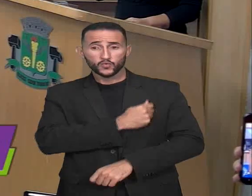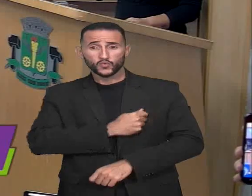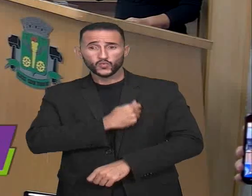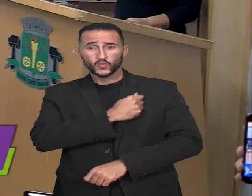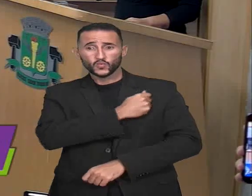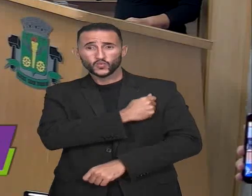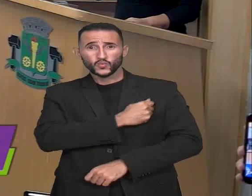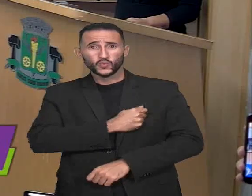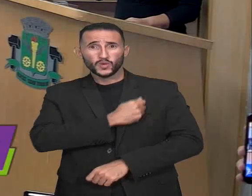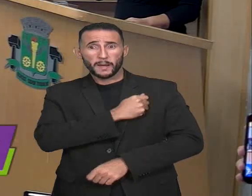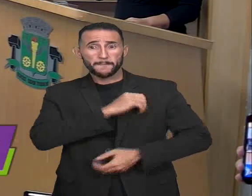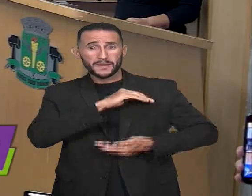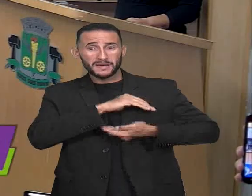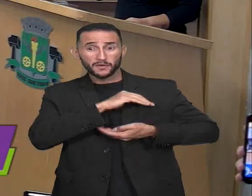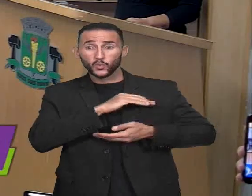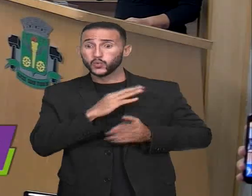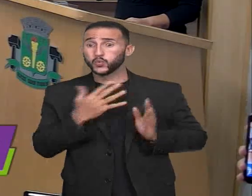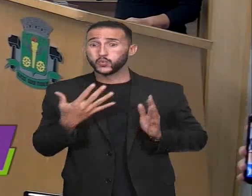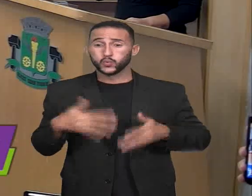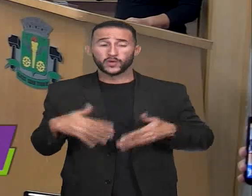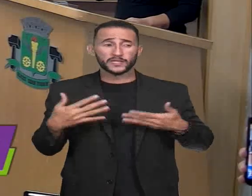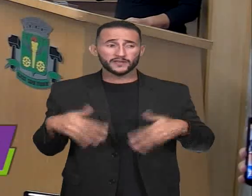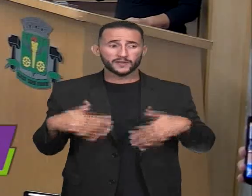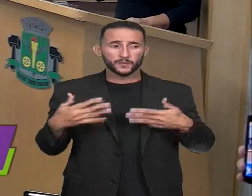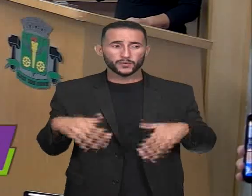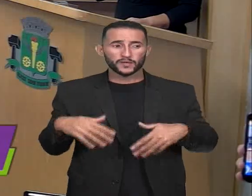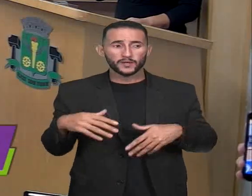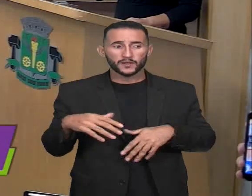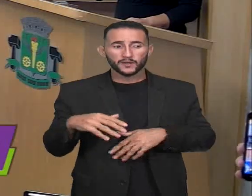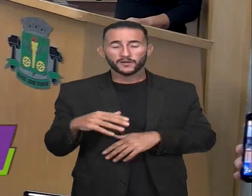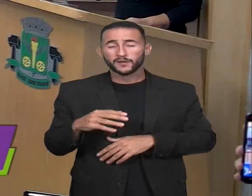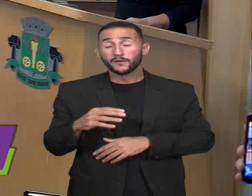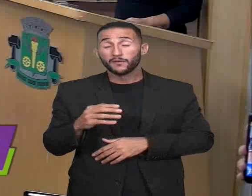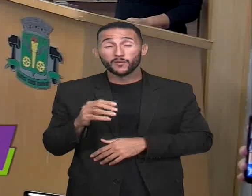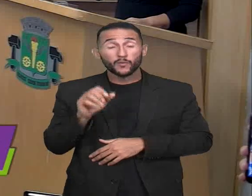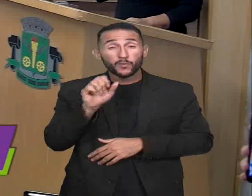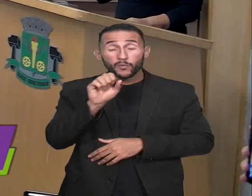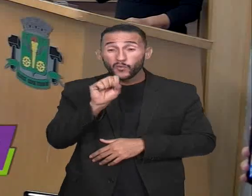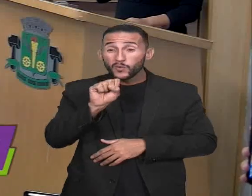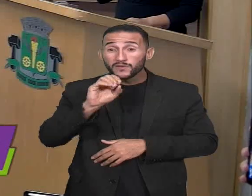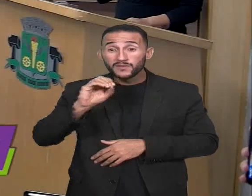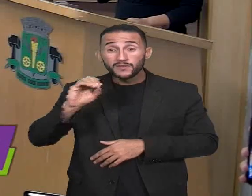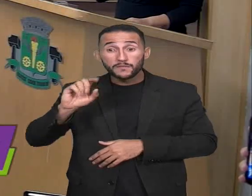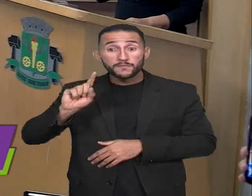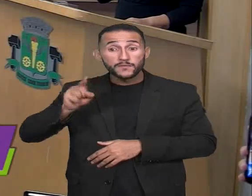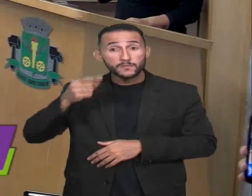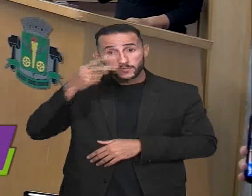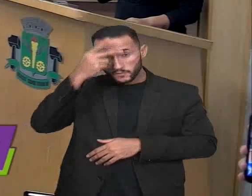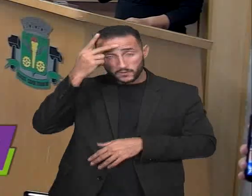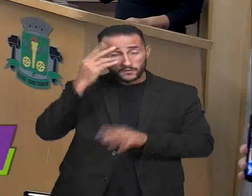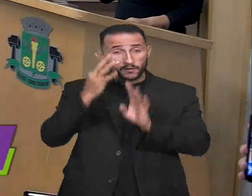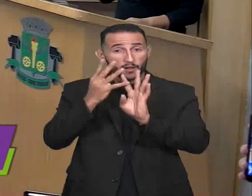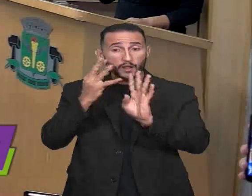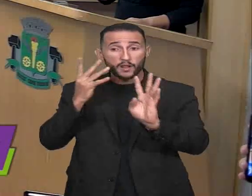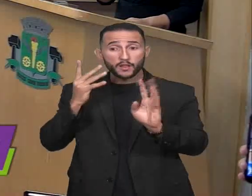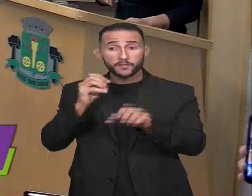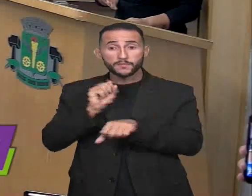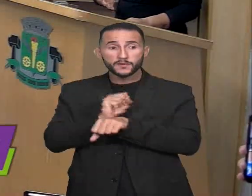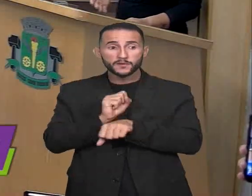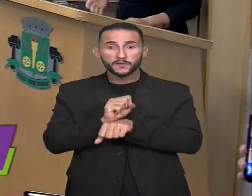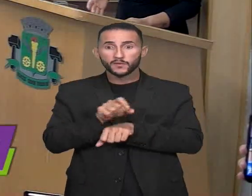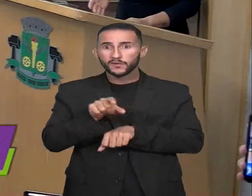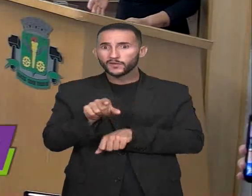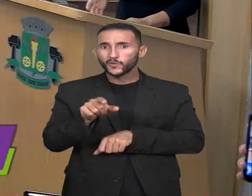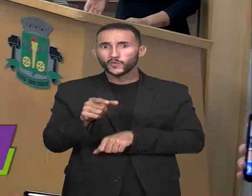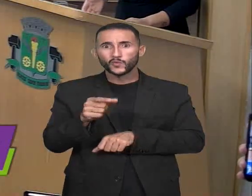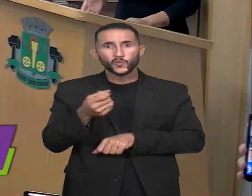66.000 mulheres aguardando para fazer exame alguma coisa de errado tá acontecendo e esse número